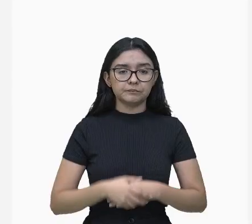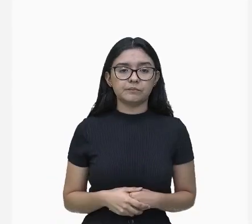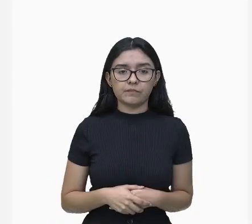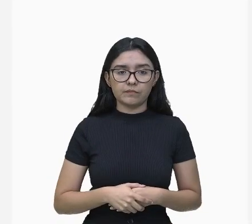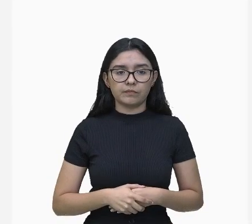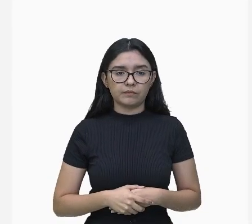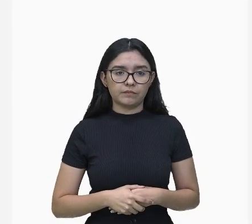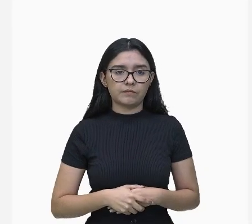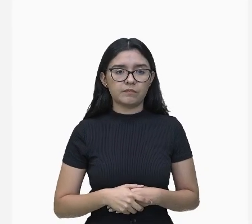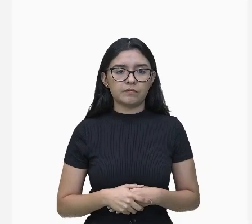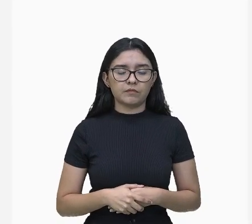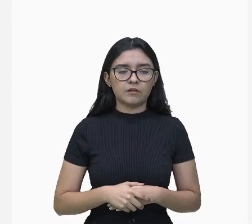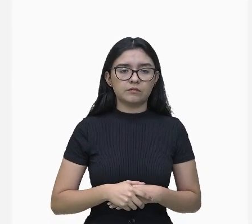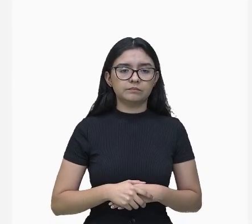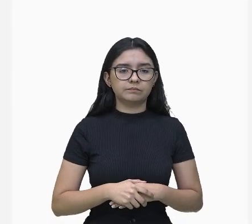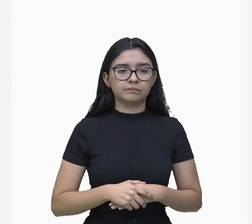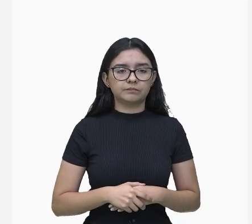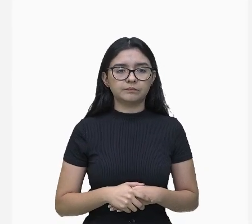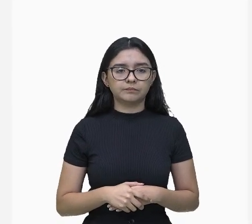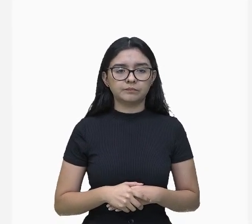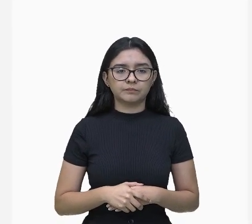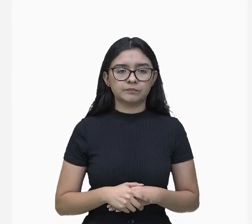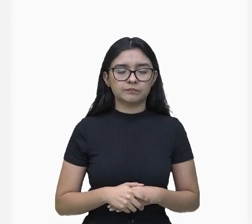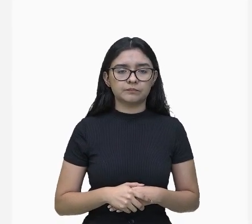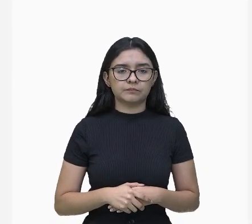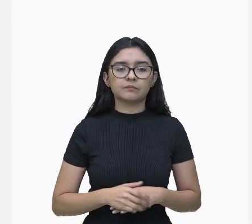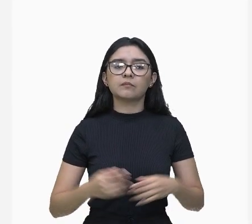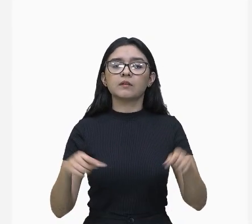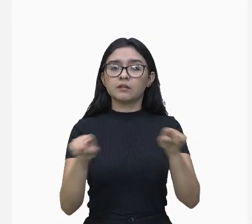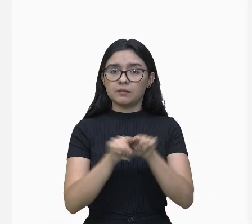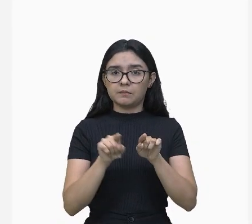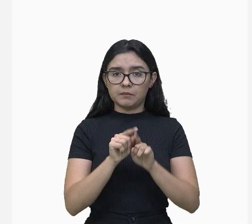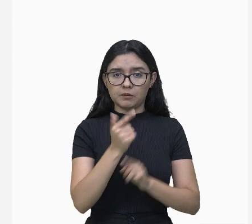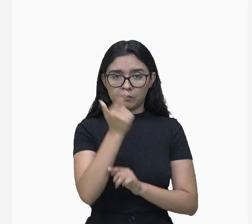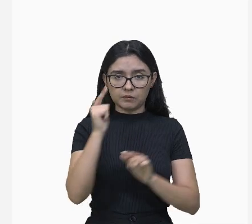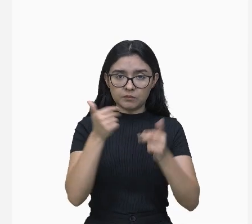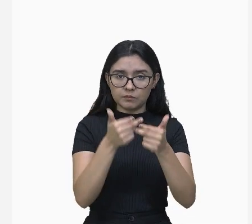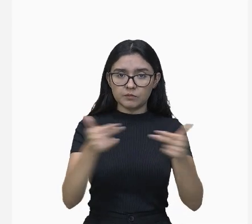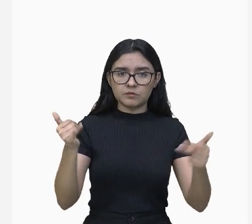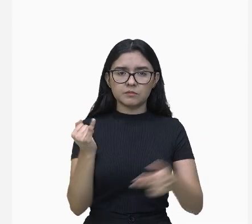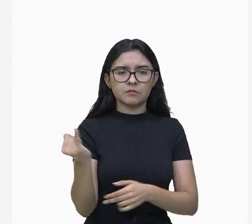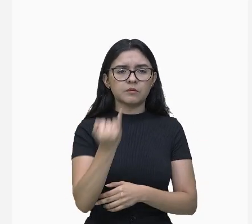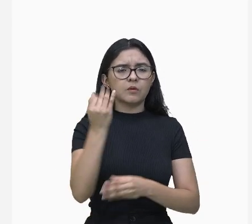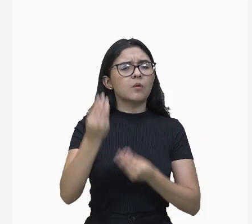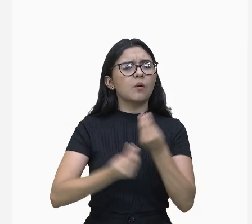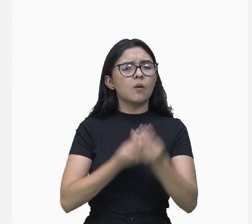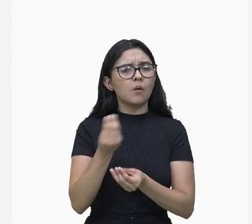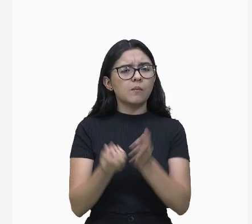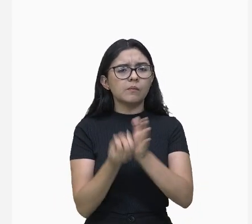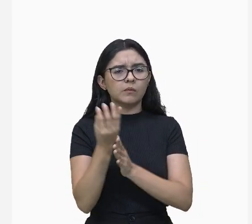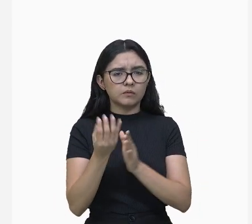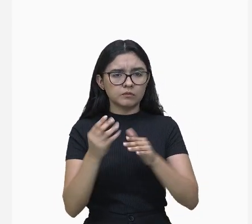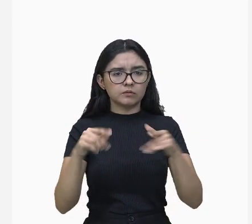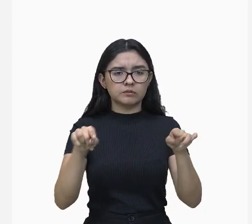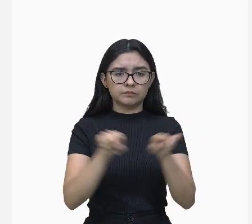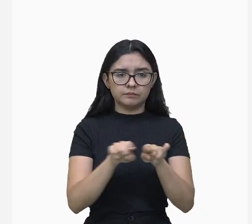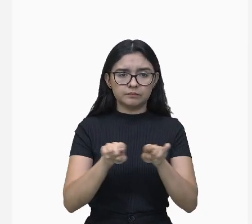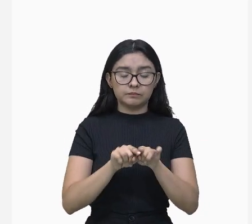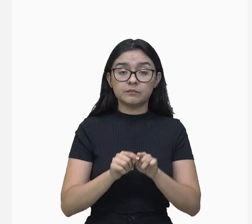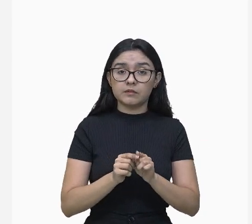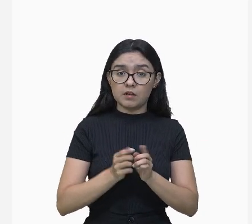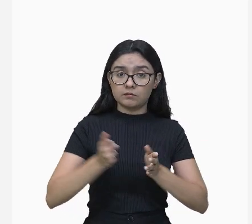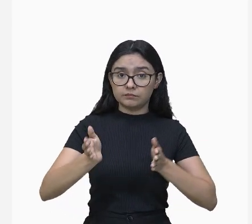processo das nossas cartelas, olhem só. Outro ponto importante, né? Como foi que eles produziram? Vamos entender o seguinte, essa segunda